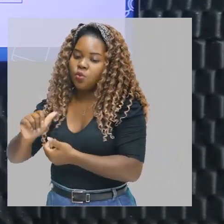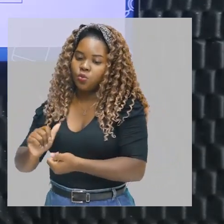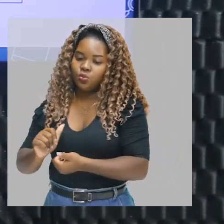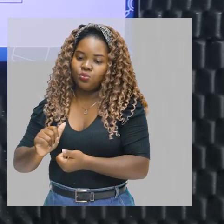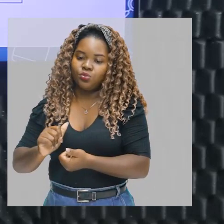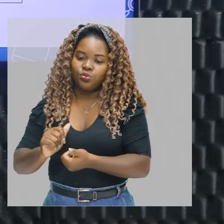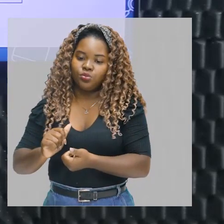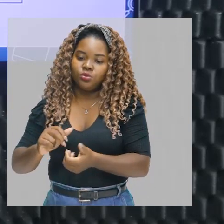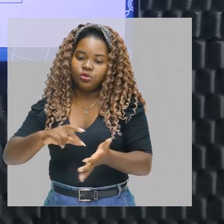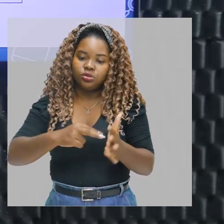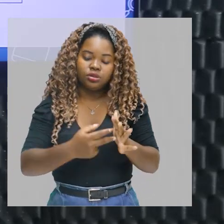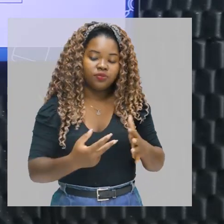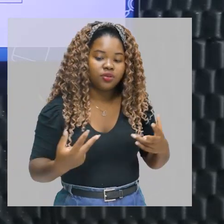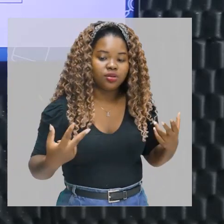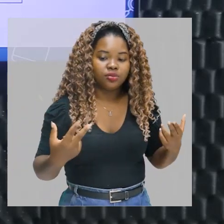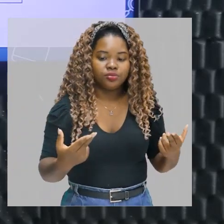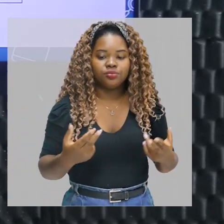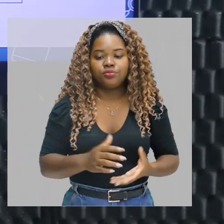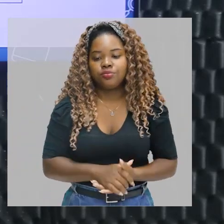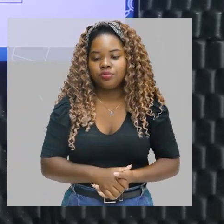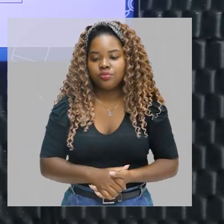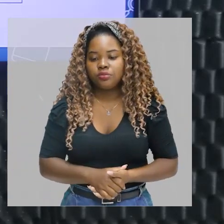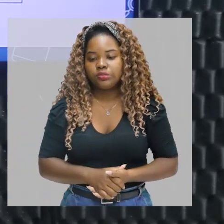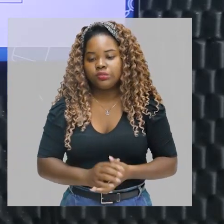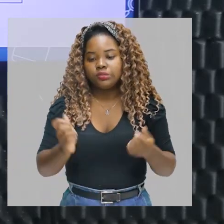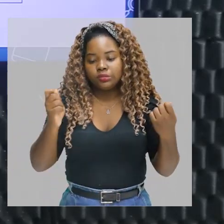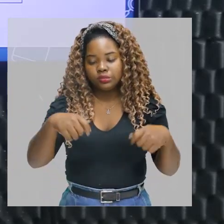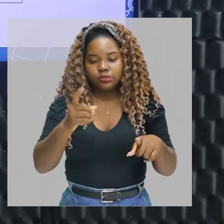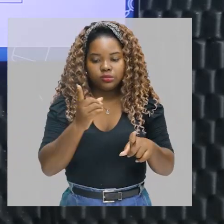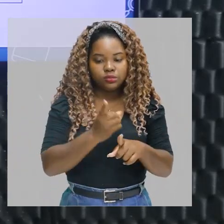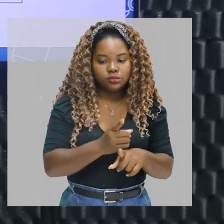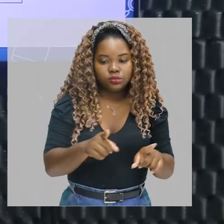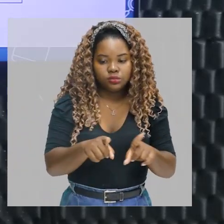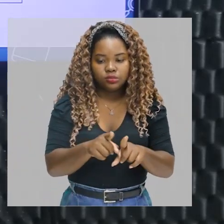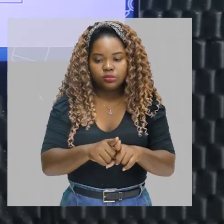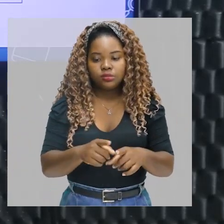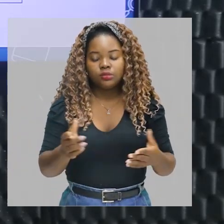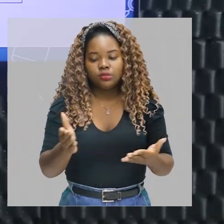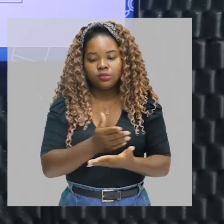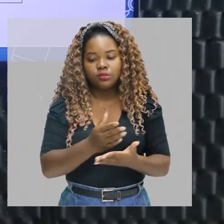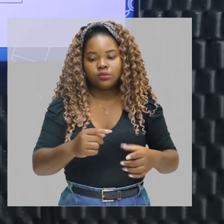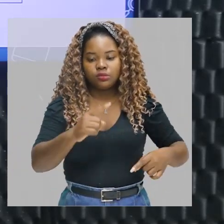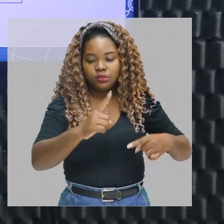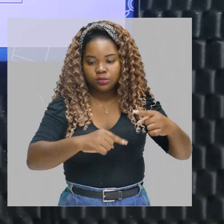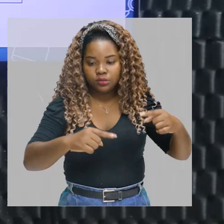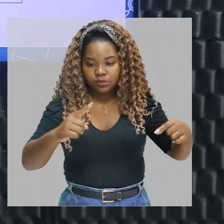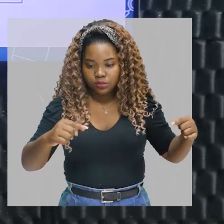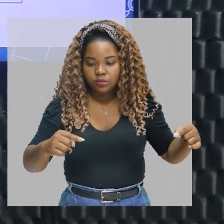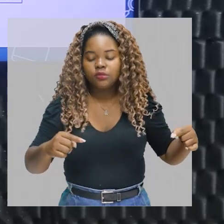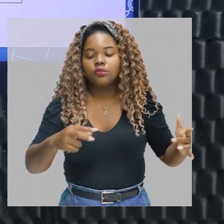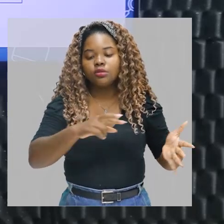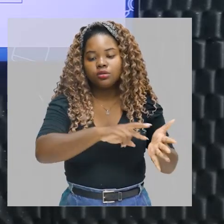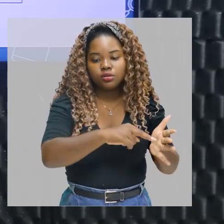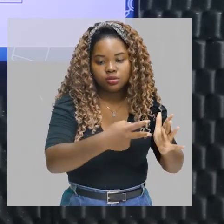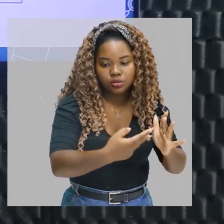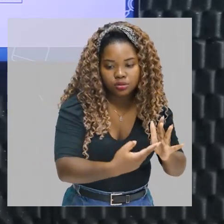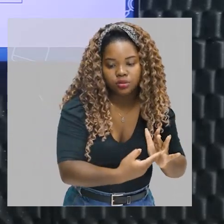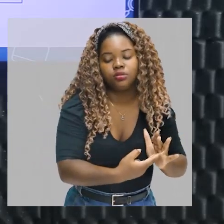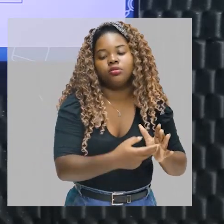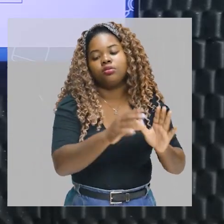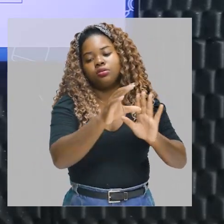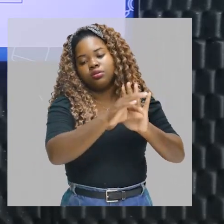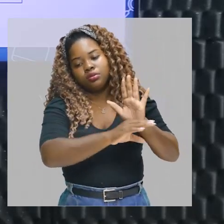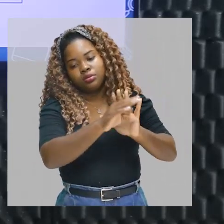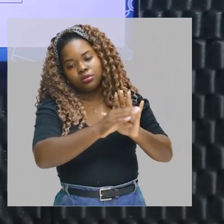ele continua o mesmo, tá ok? Isso aqui é porque você pode encontrar em alguns materiais esses significados, né? Esses